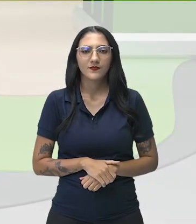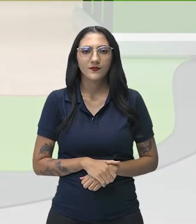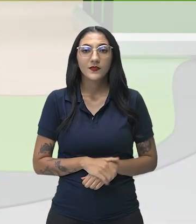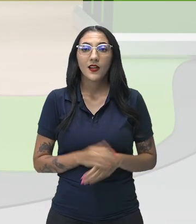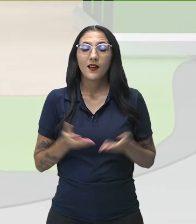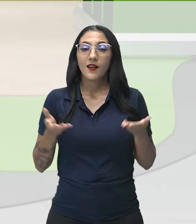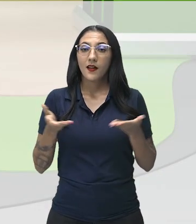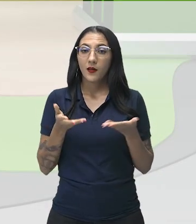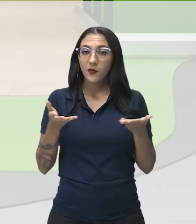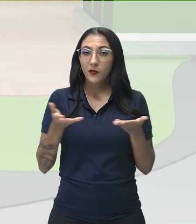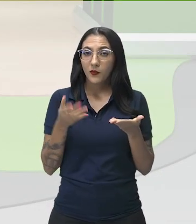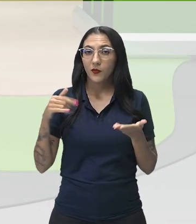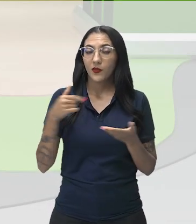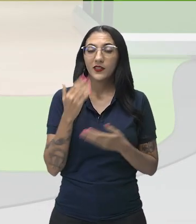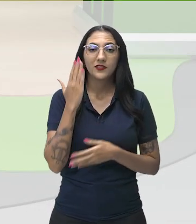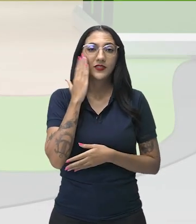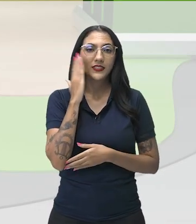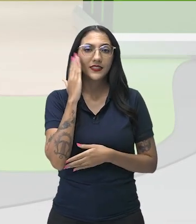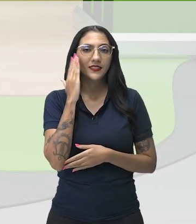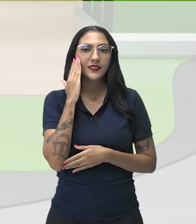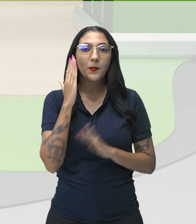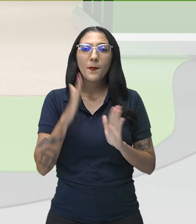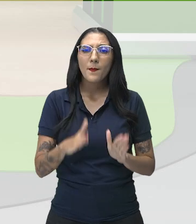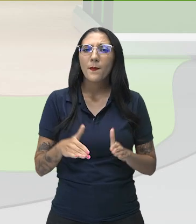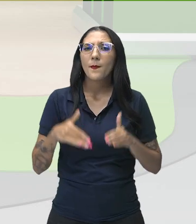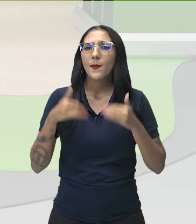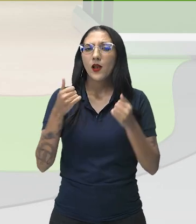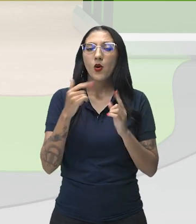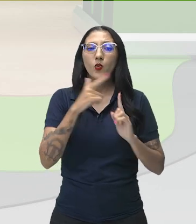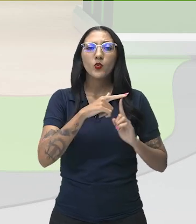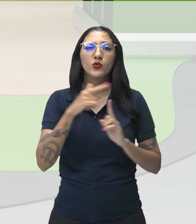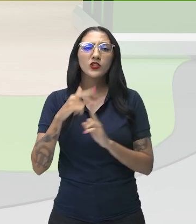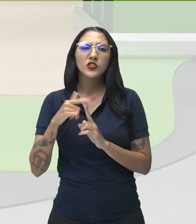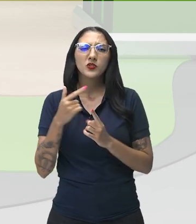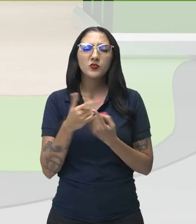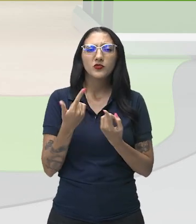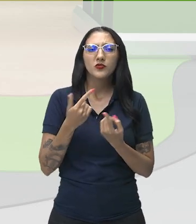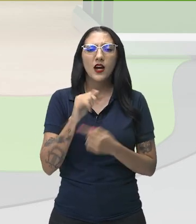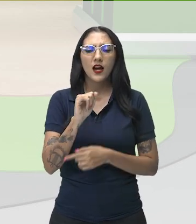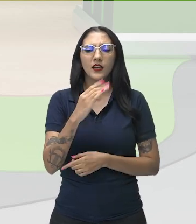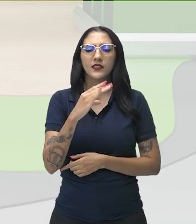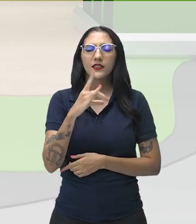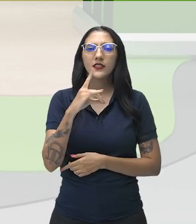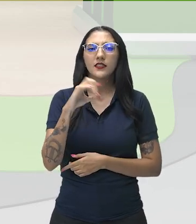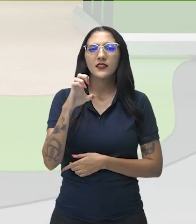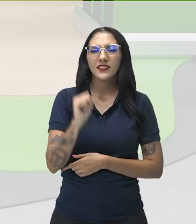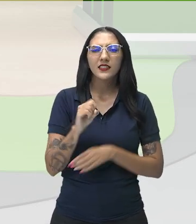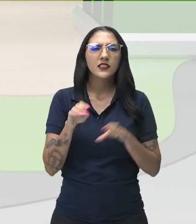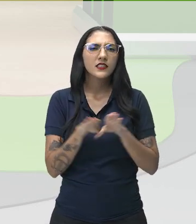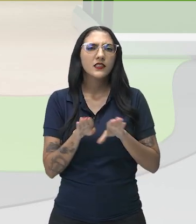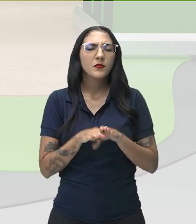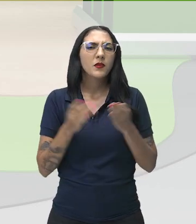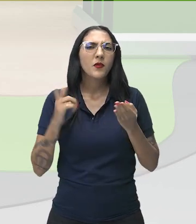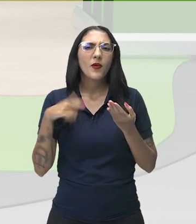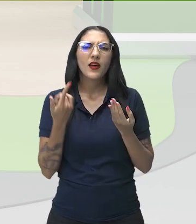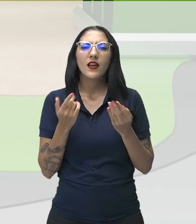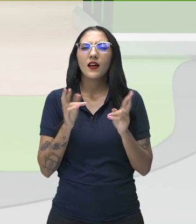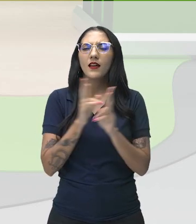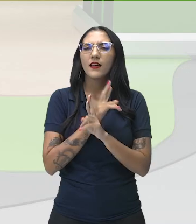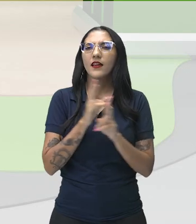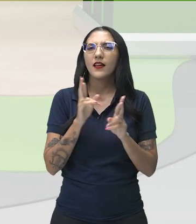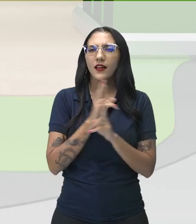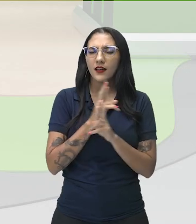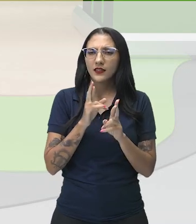nós vamos entender um pouco mais sobre nível de acidez e a sua relação. O nível de acidez ele é